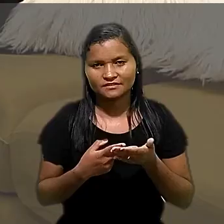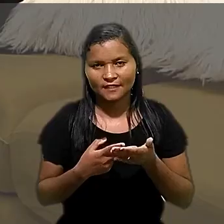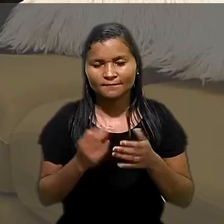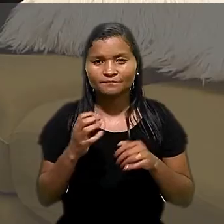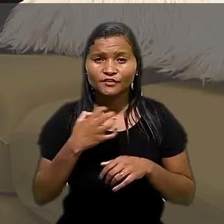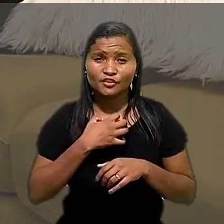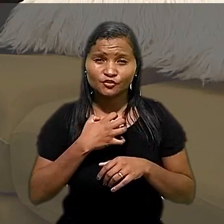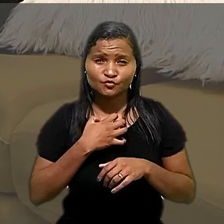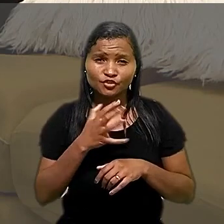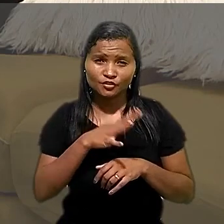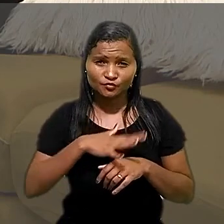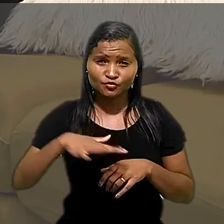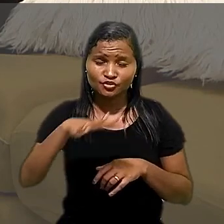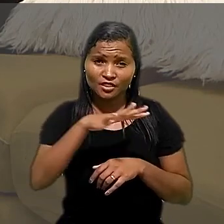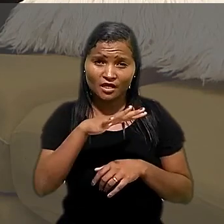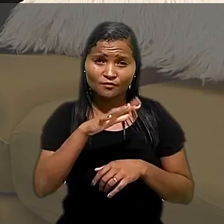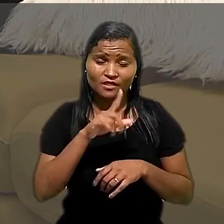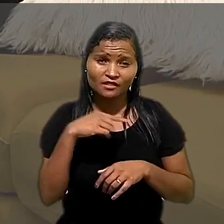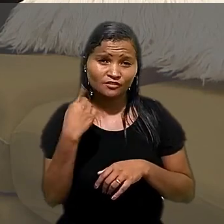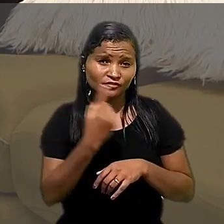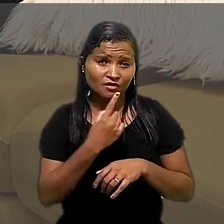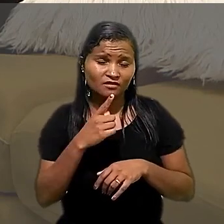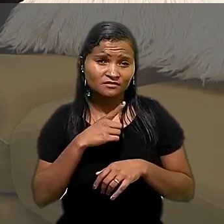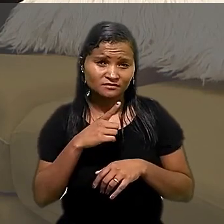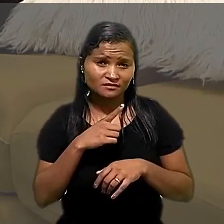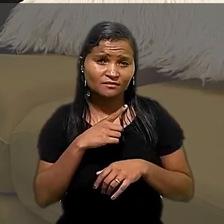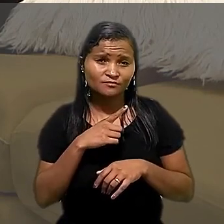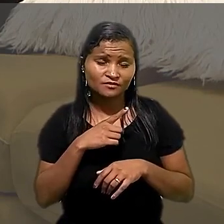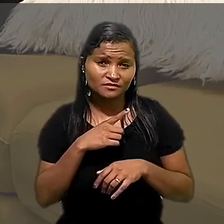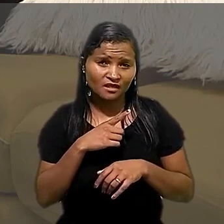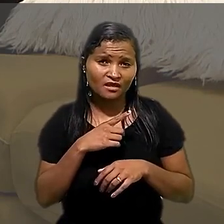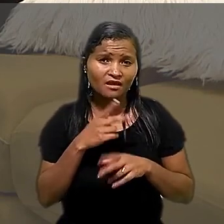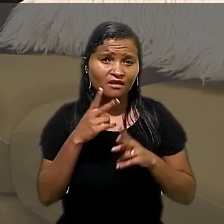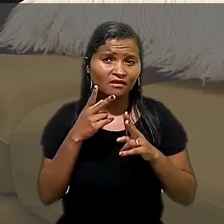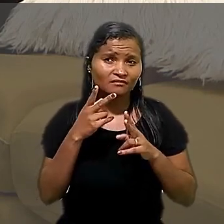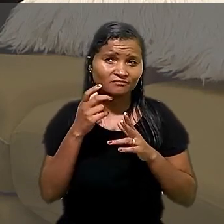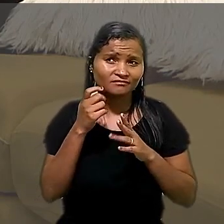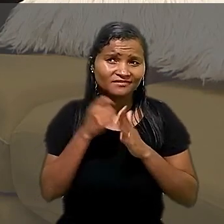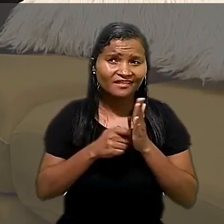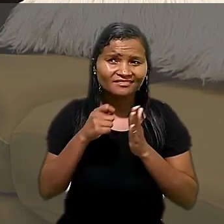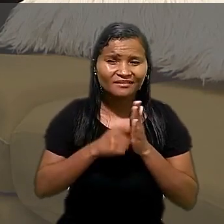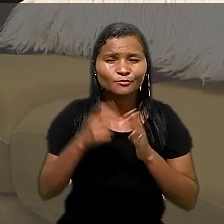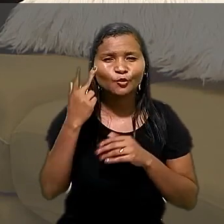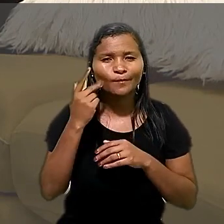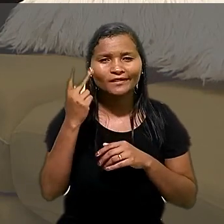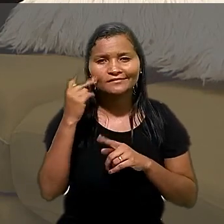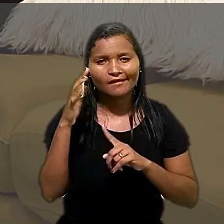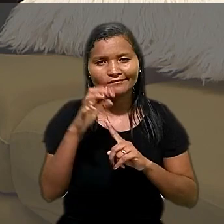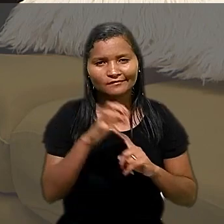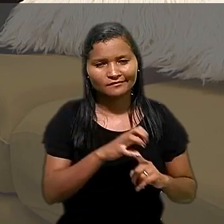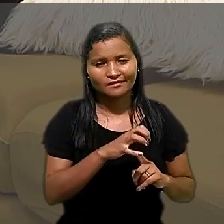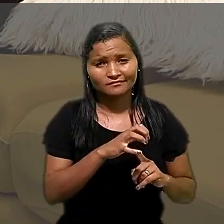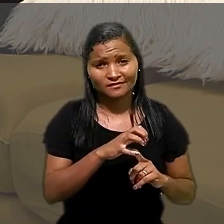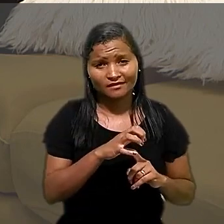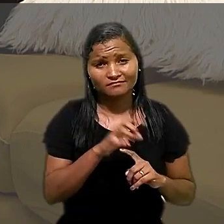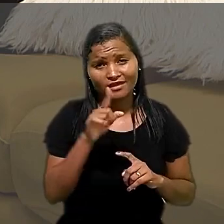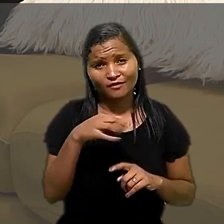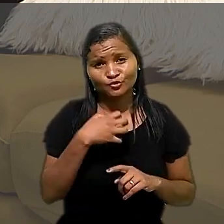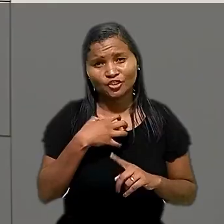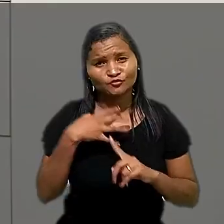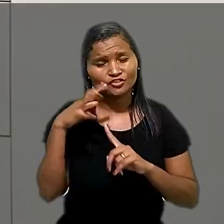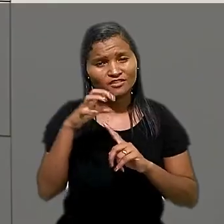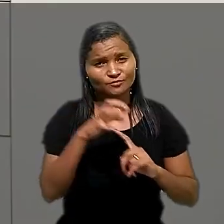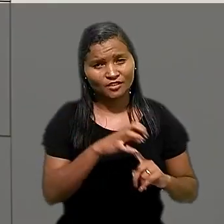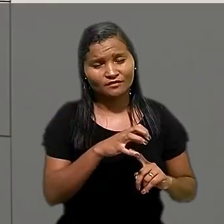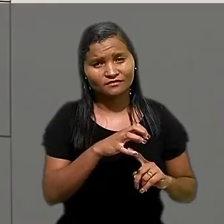e de uma maneira geral a gente tem uma tendência a normalizar assédio moral porque as Light é uma forma de assédio moral